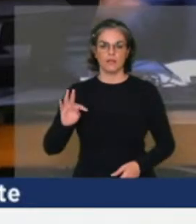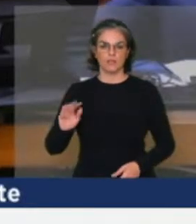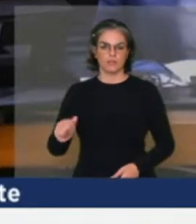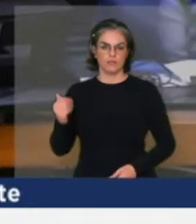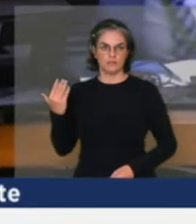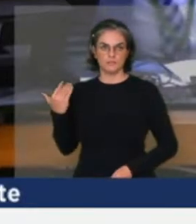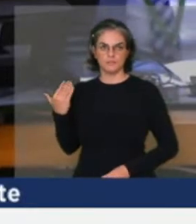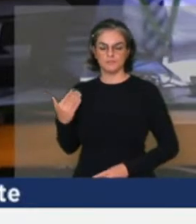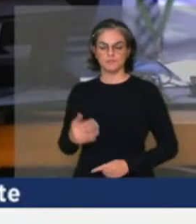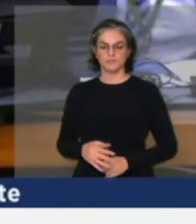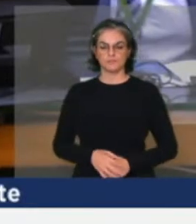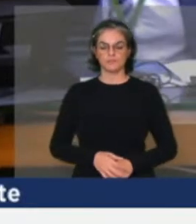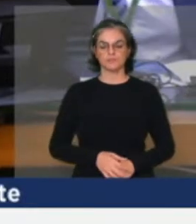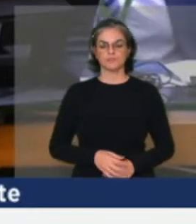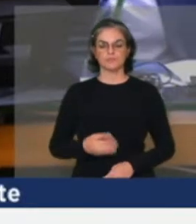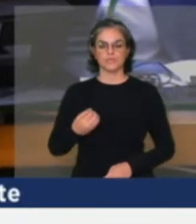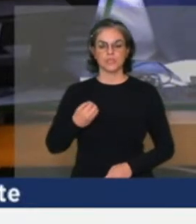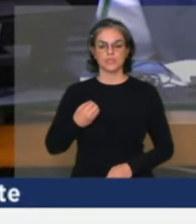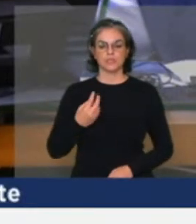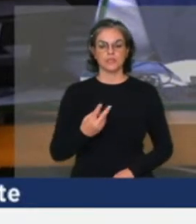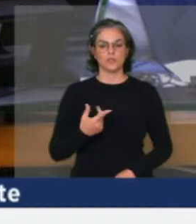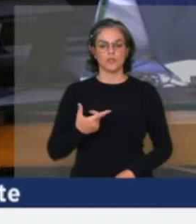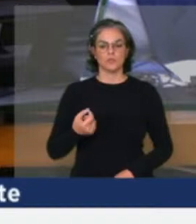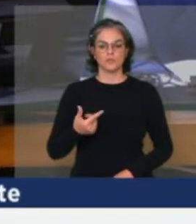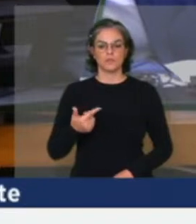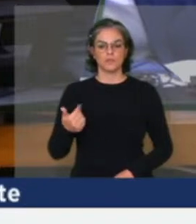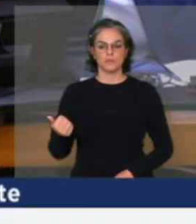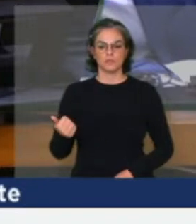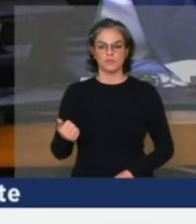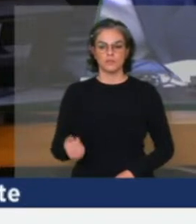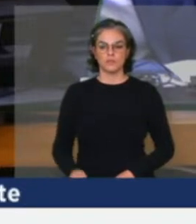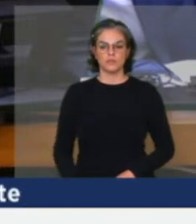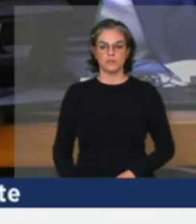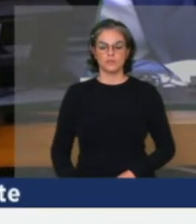Representação número 2 de 2021. Discussão.